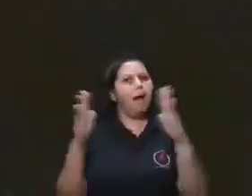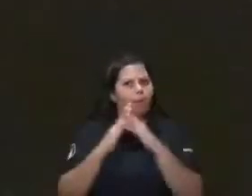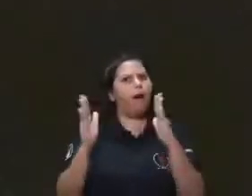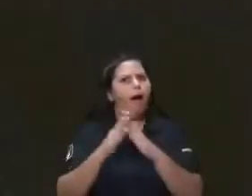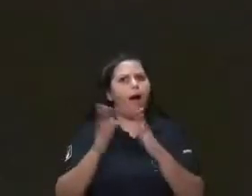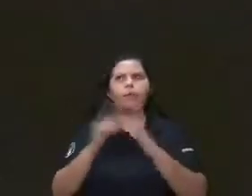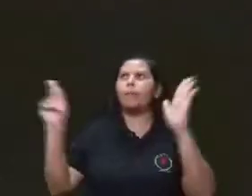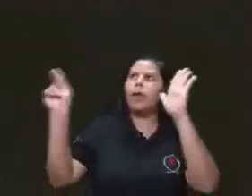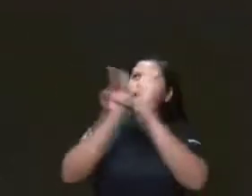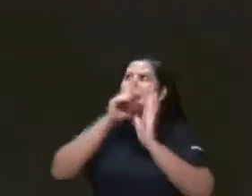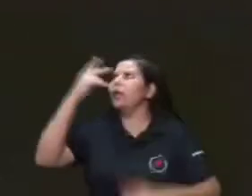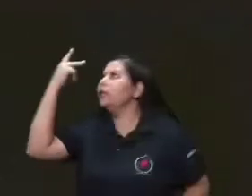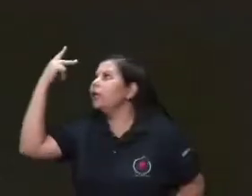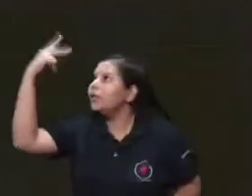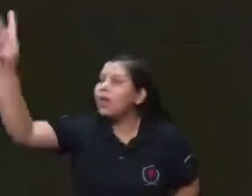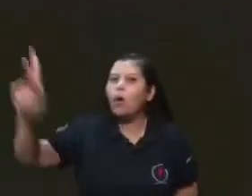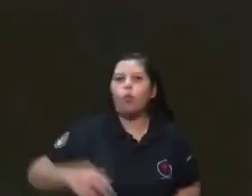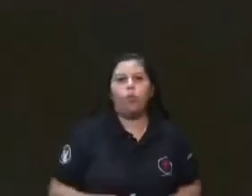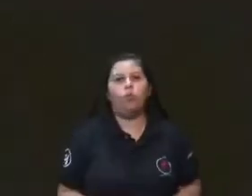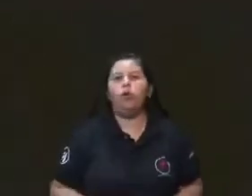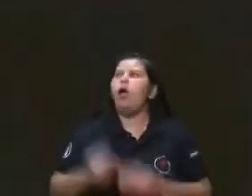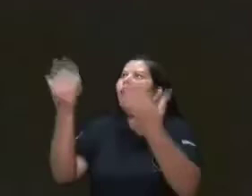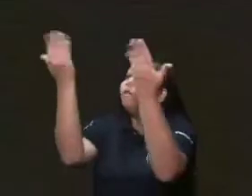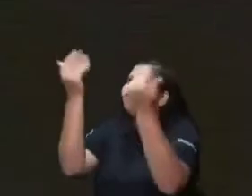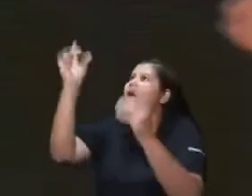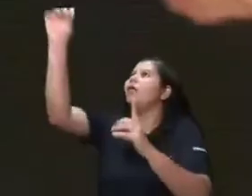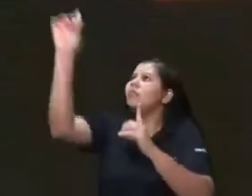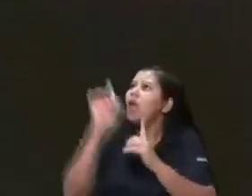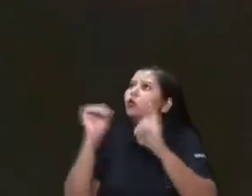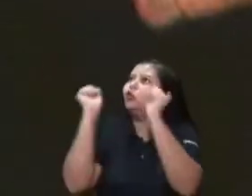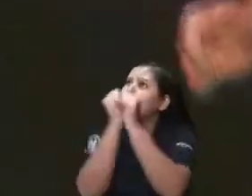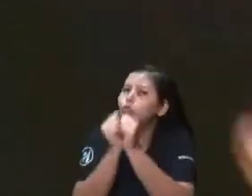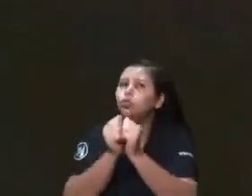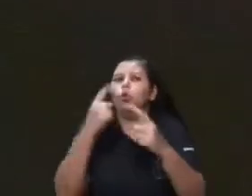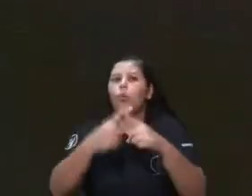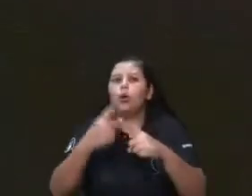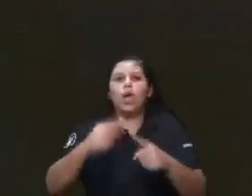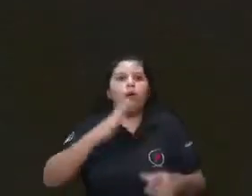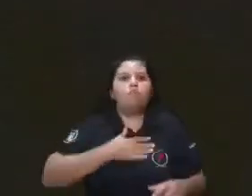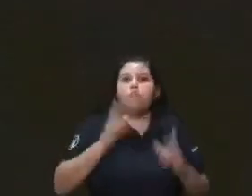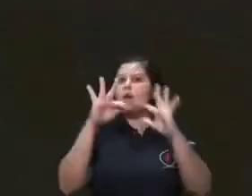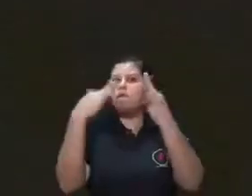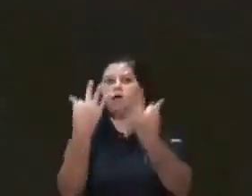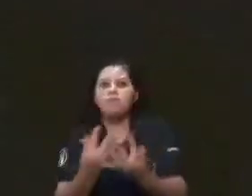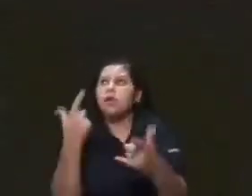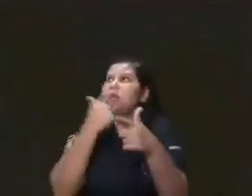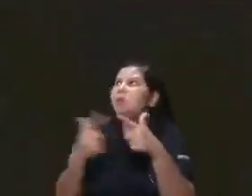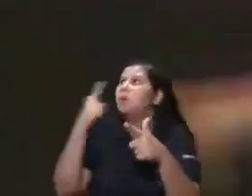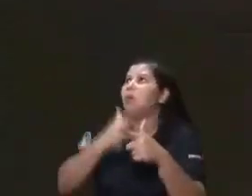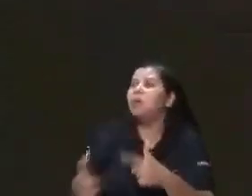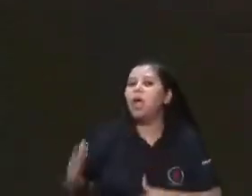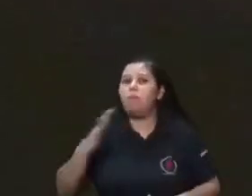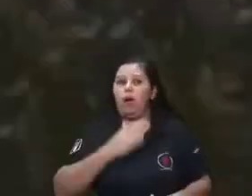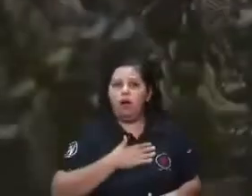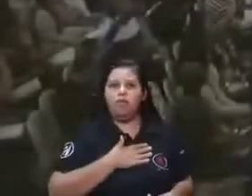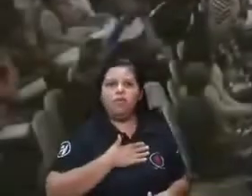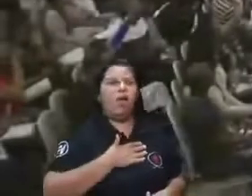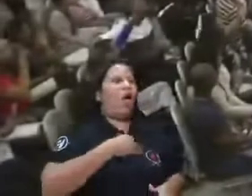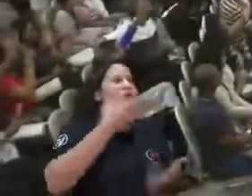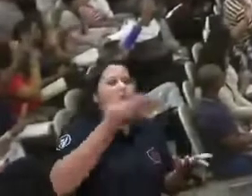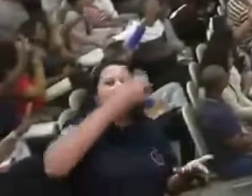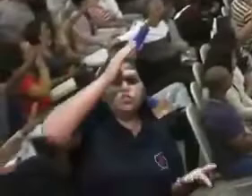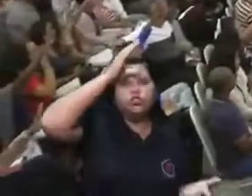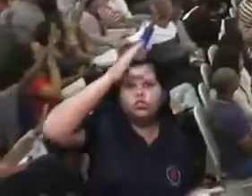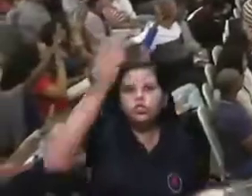teu. Vem comigo, Deus, porque aquela fatia da família que diz que nunca vai se dobrar é tua.